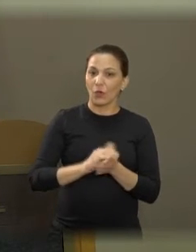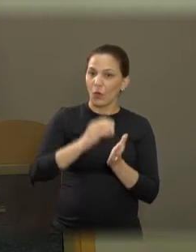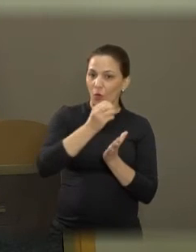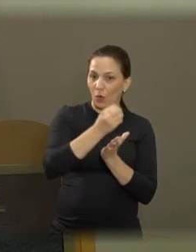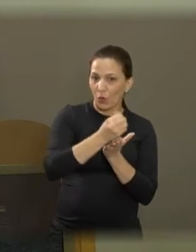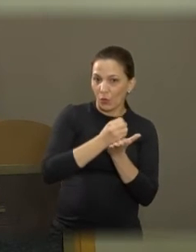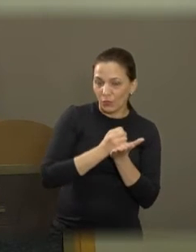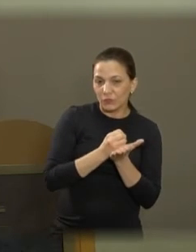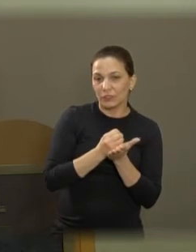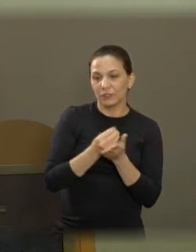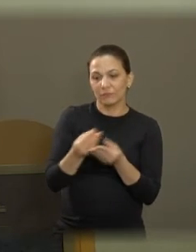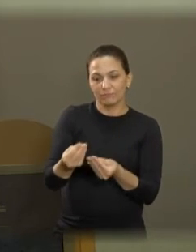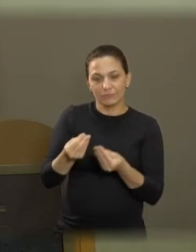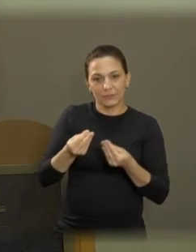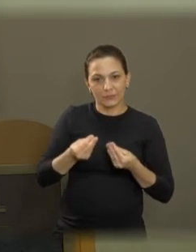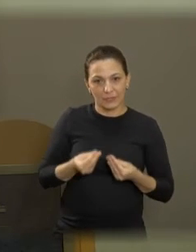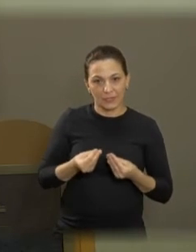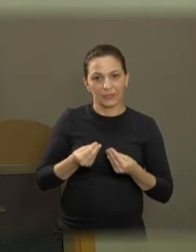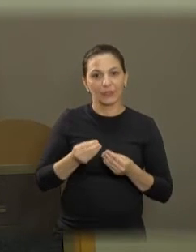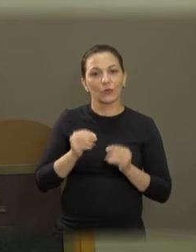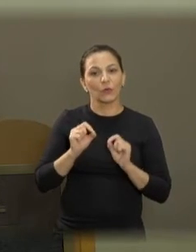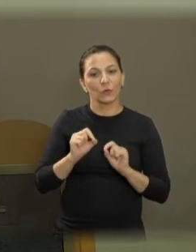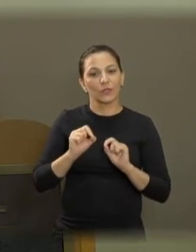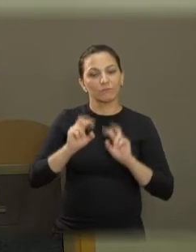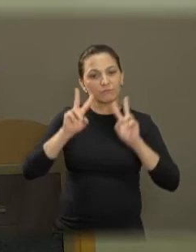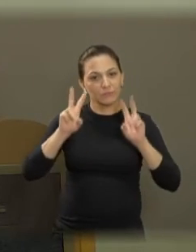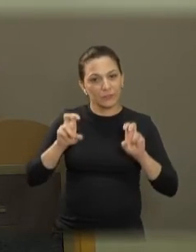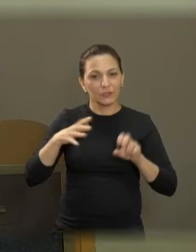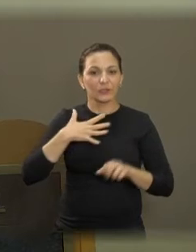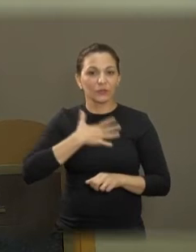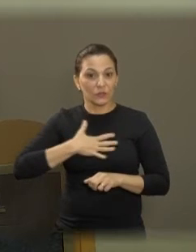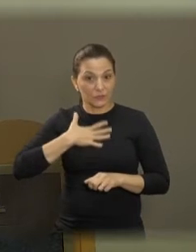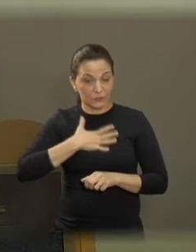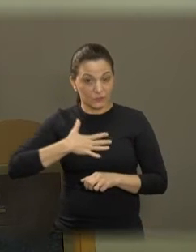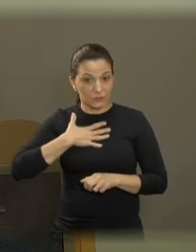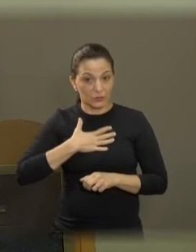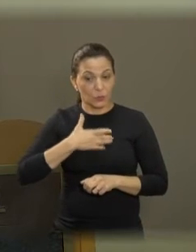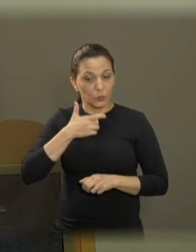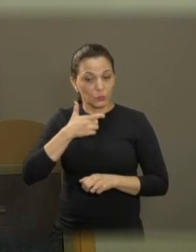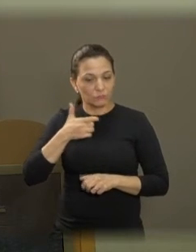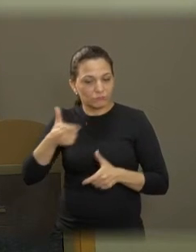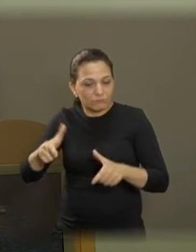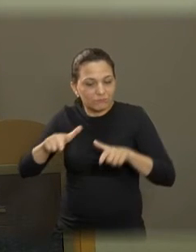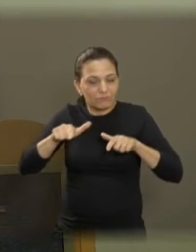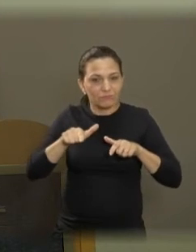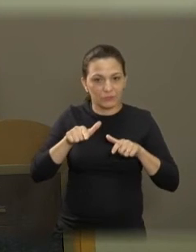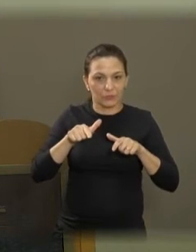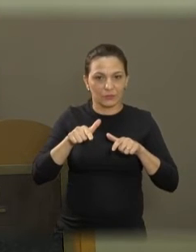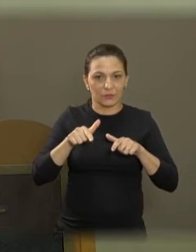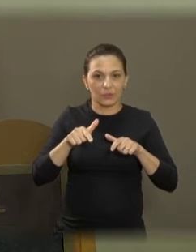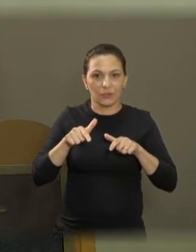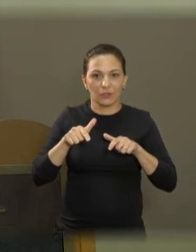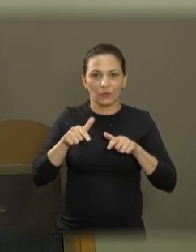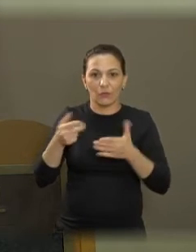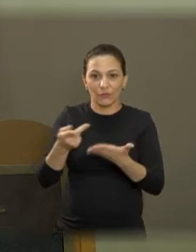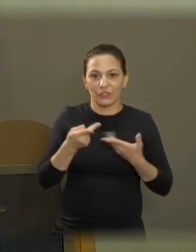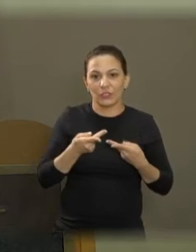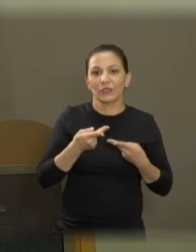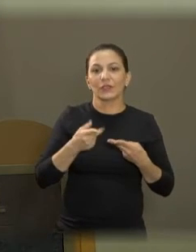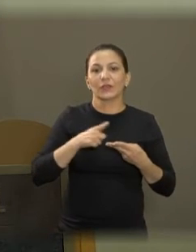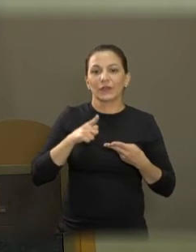com esse teor. Foi com muita satisfação que recebemos o convite para a participação da sessão solene de entrega